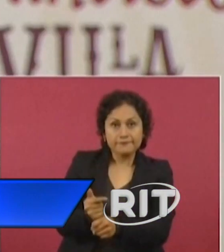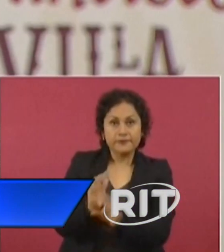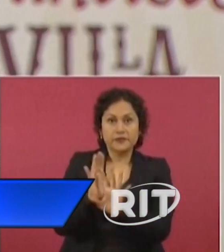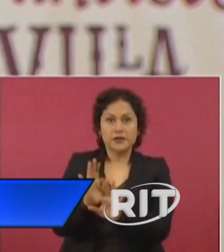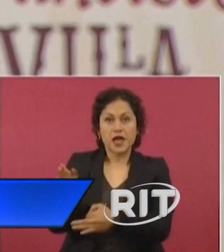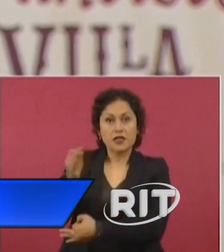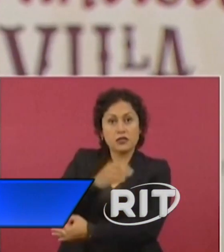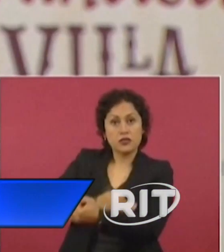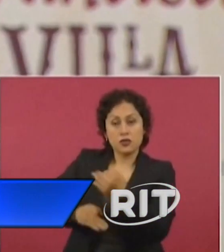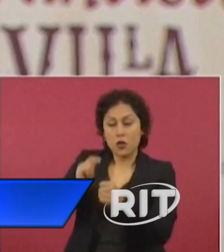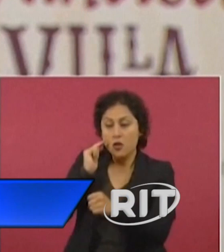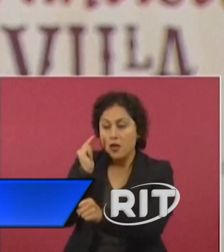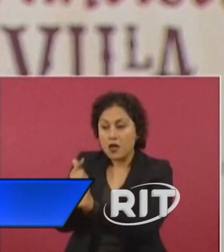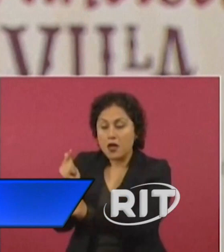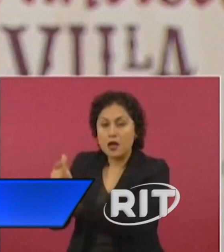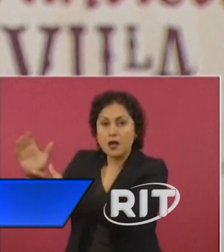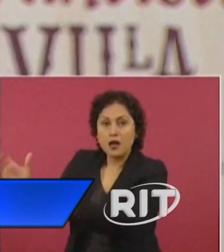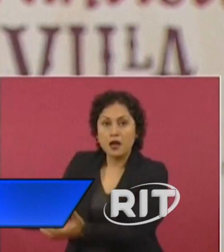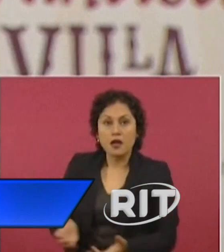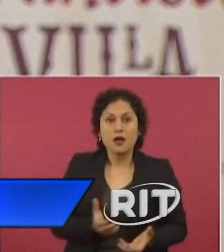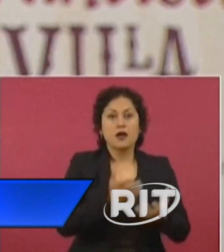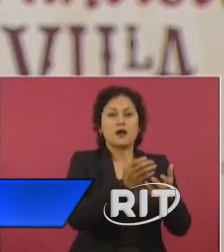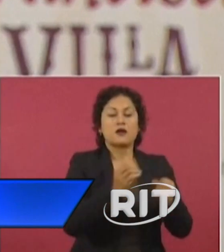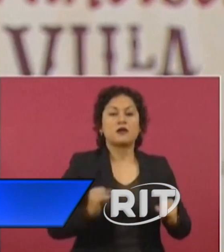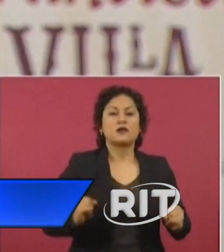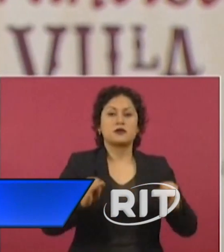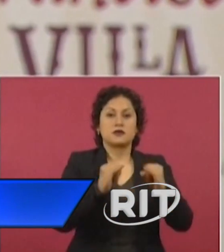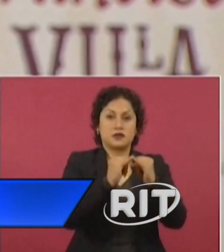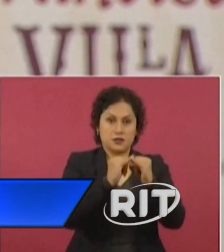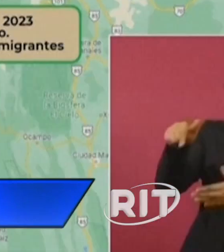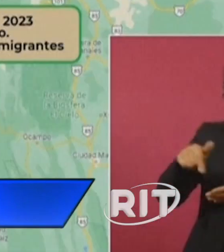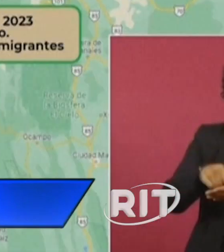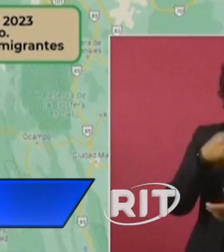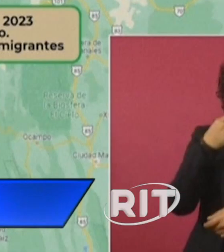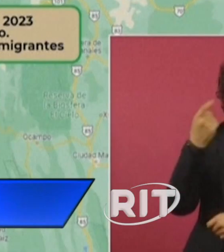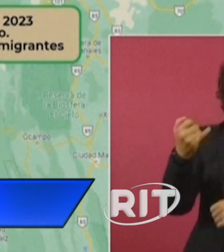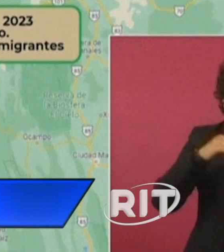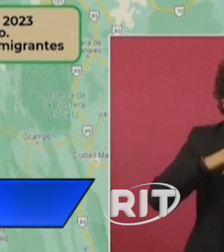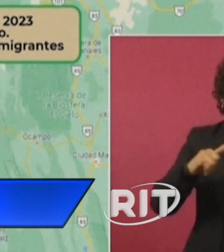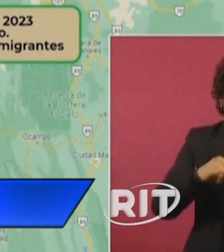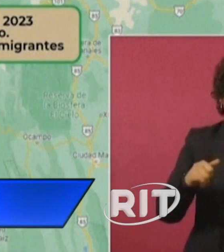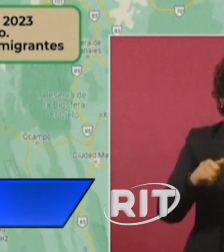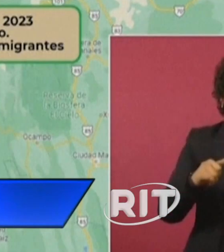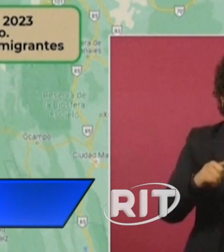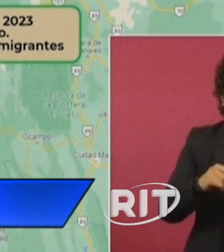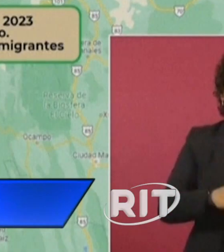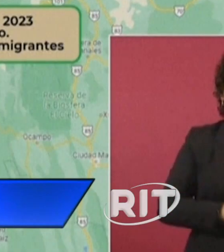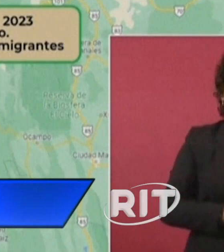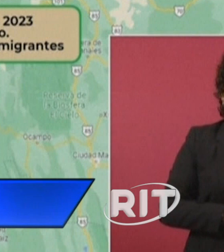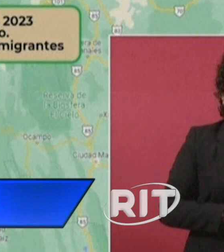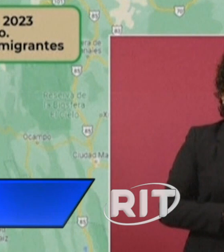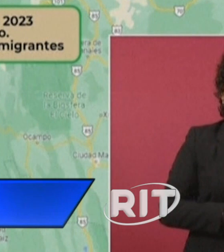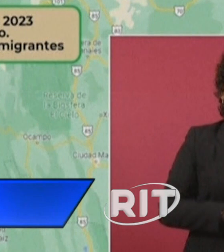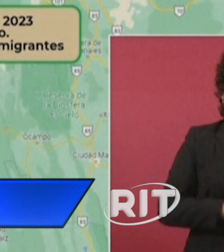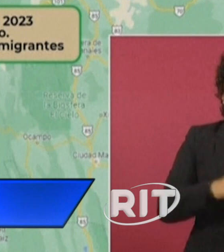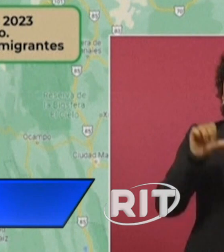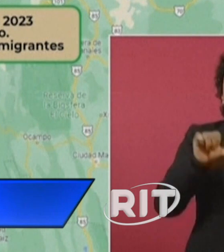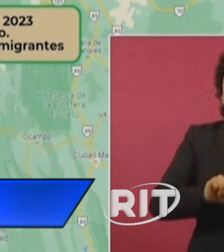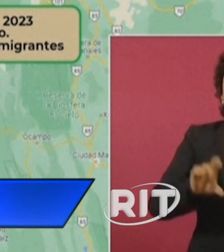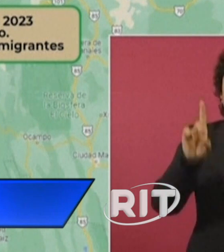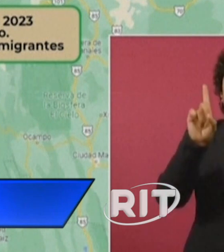trasladados Todos foram transferidos para o Instituto Nacional de Migração em São Luís Potosí. Os estrangeiros são do Brasil, El Salvador,